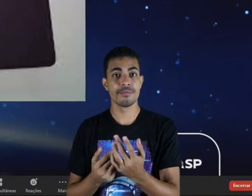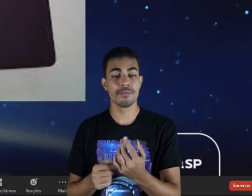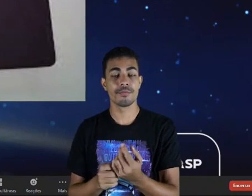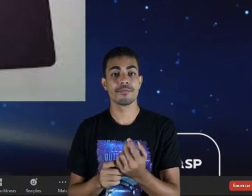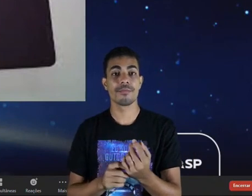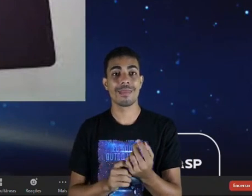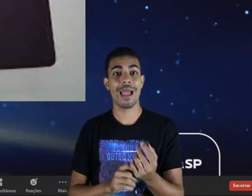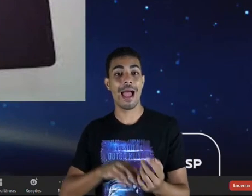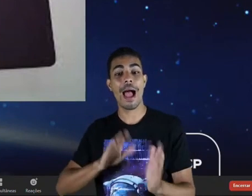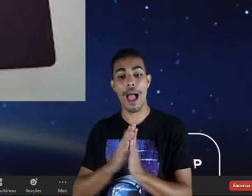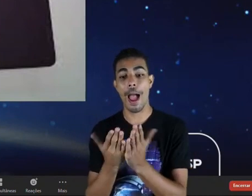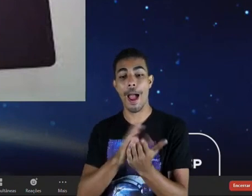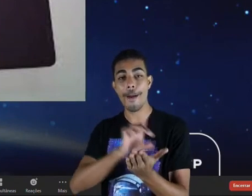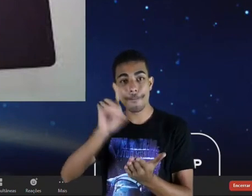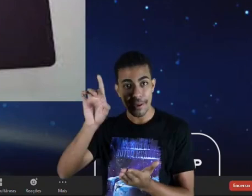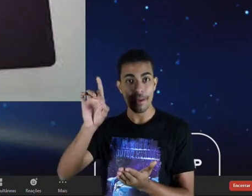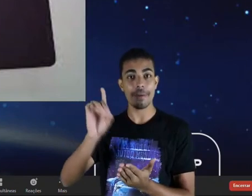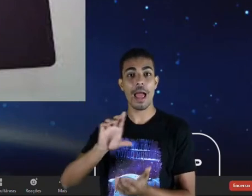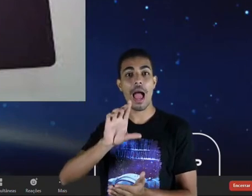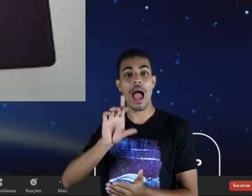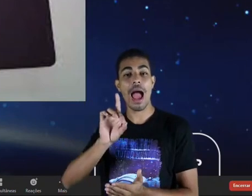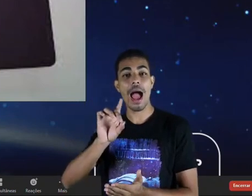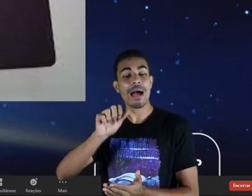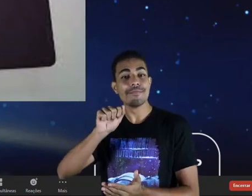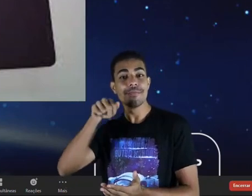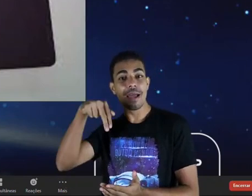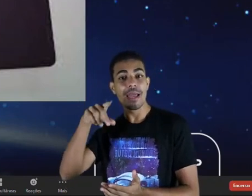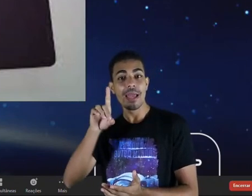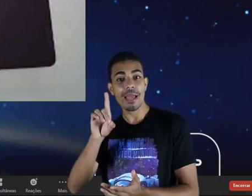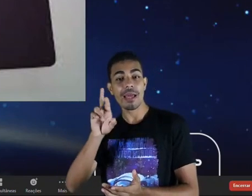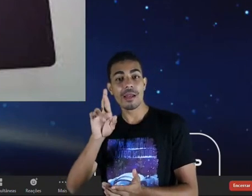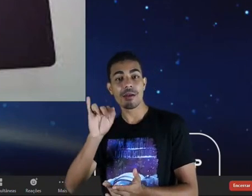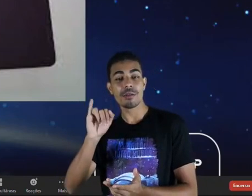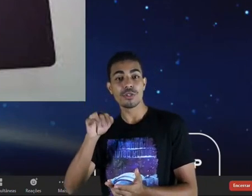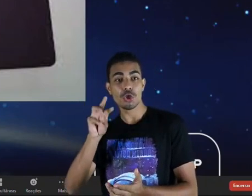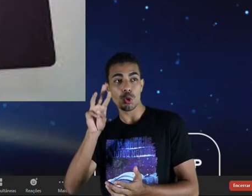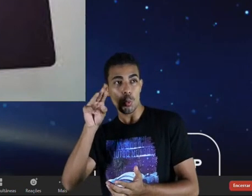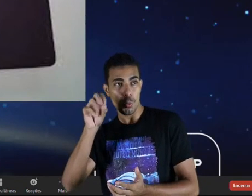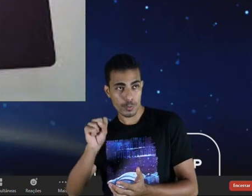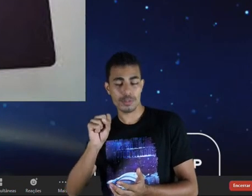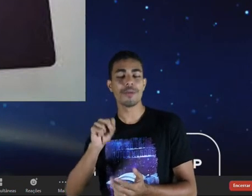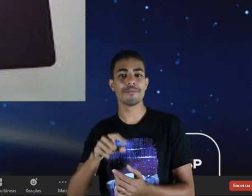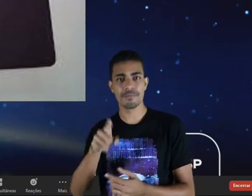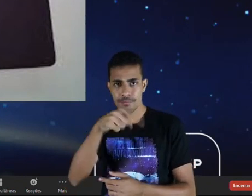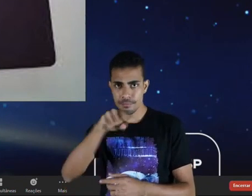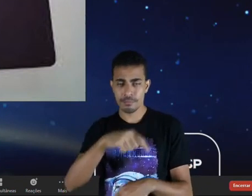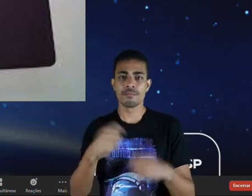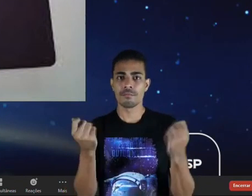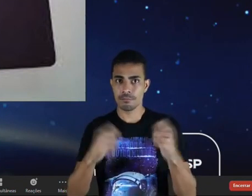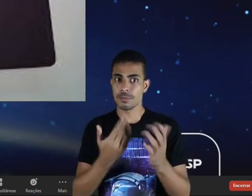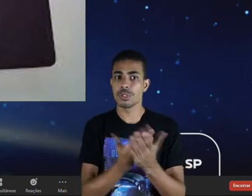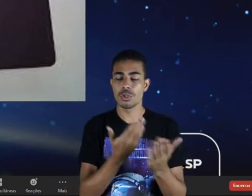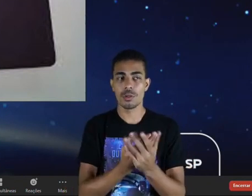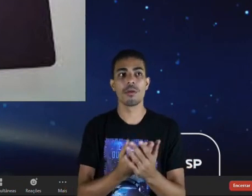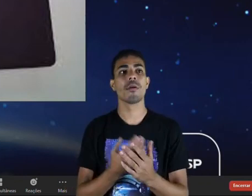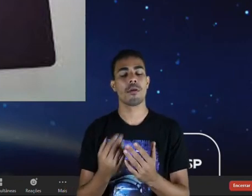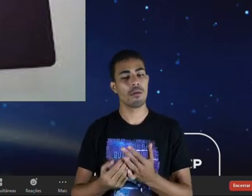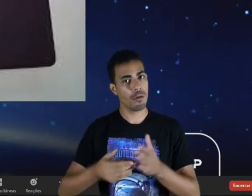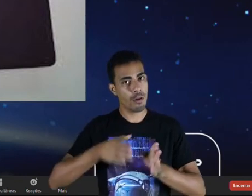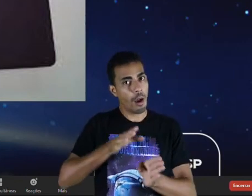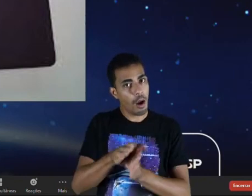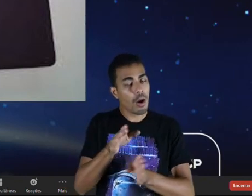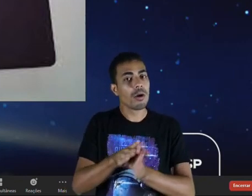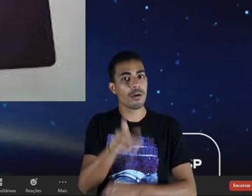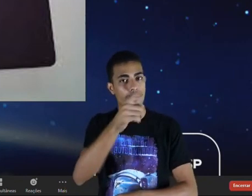Estudos Andrews, também da Casa Publicadora Brasileira, que ela tem algumas notas de rodapé interessantes ali. Alguns